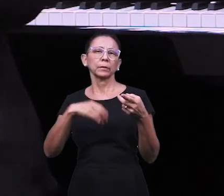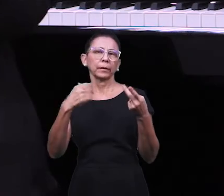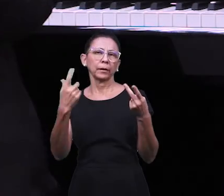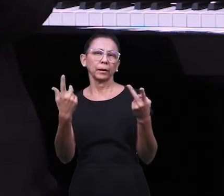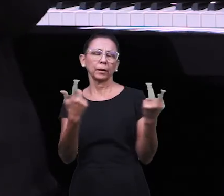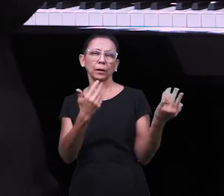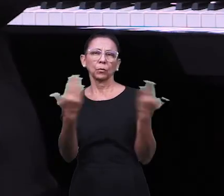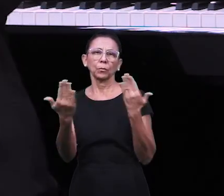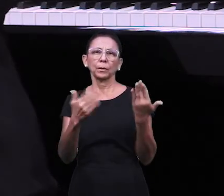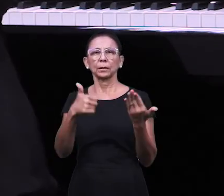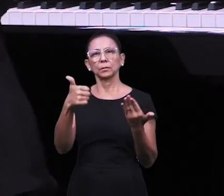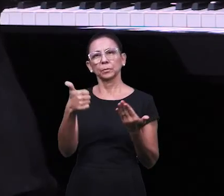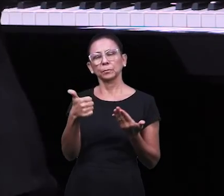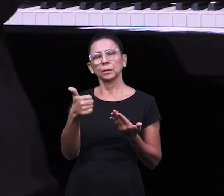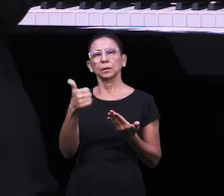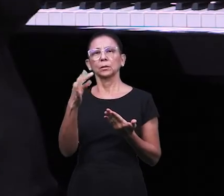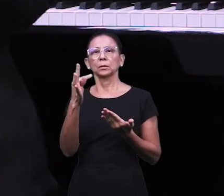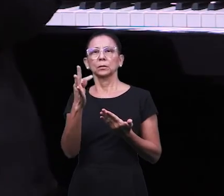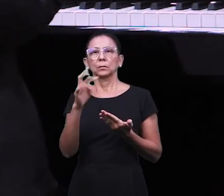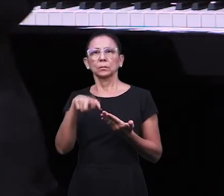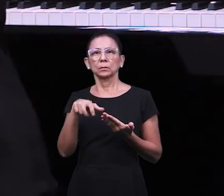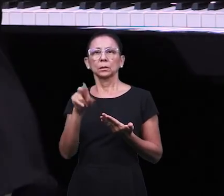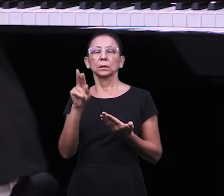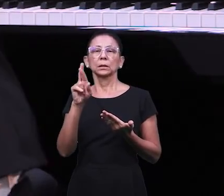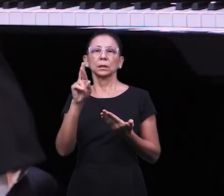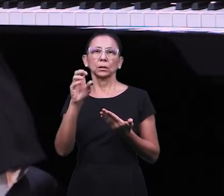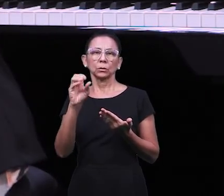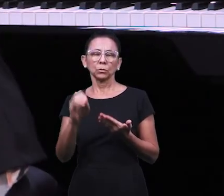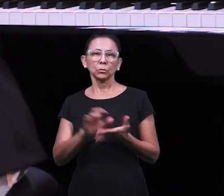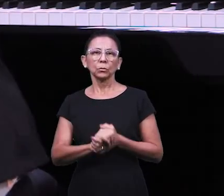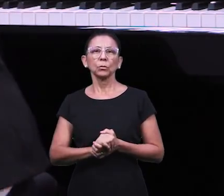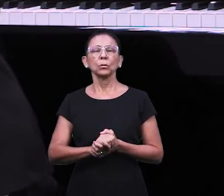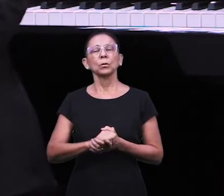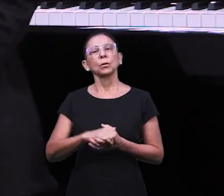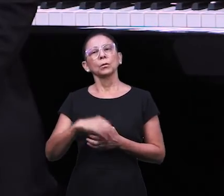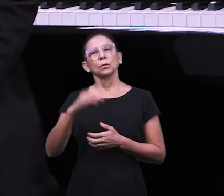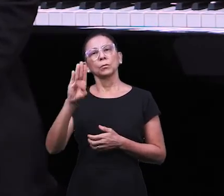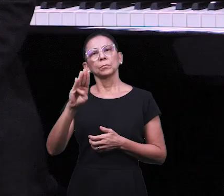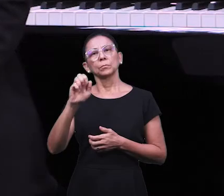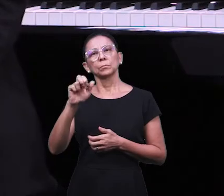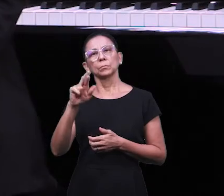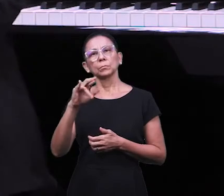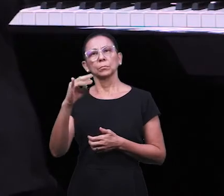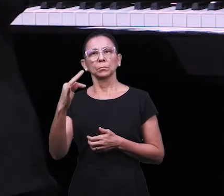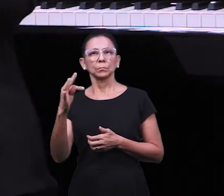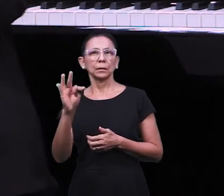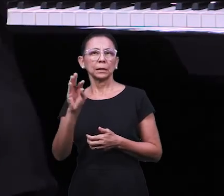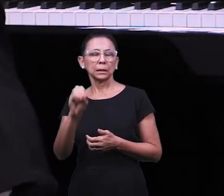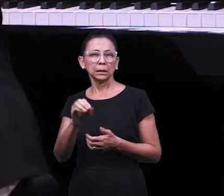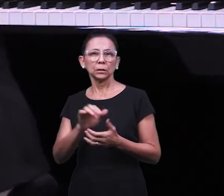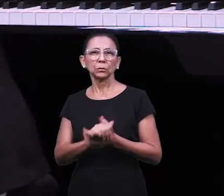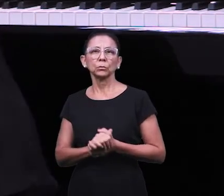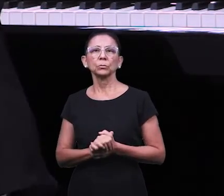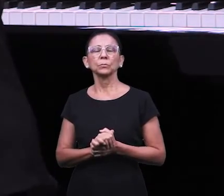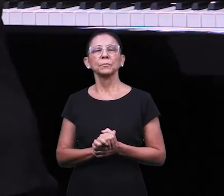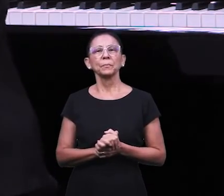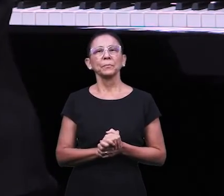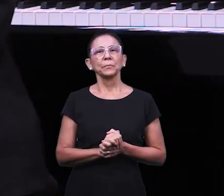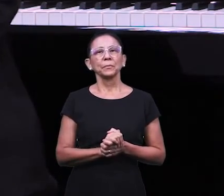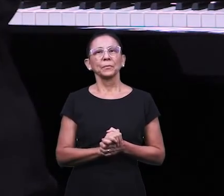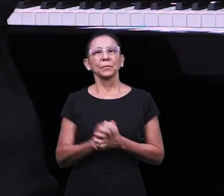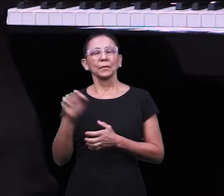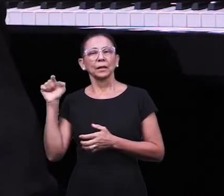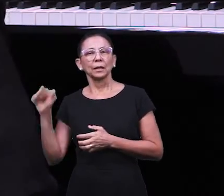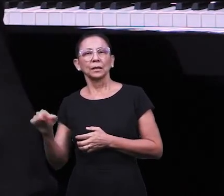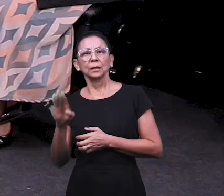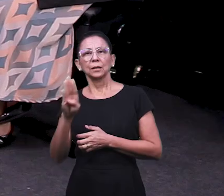é equivalente ao segundo tenor, o barítono é equivalente ao mezzo-soprano no quarteto feminino e o baixo é o nosso contralto. Só